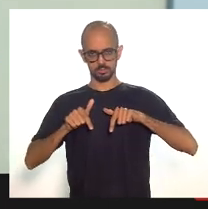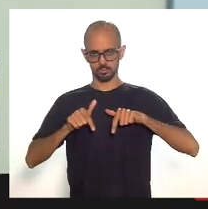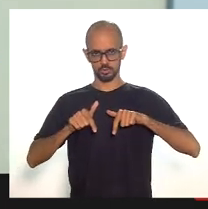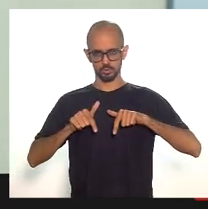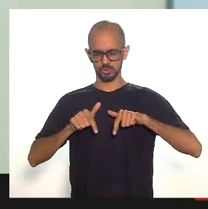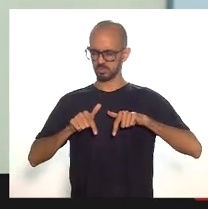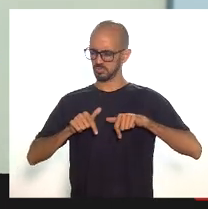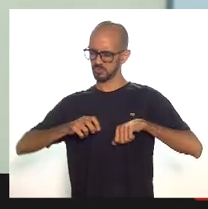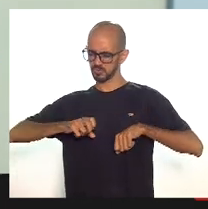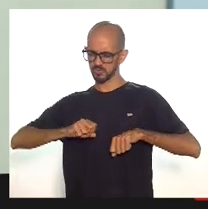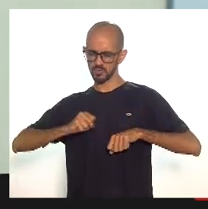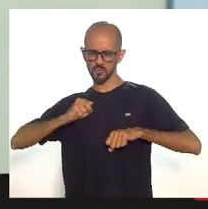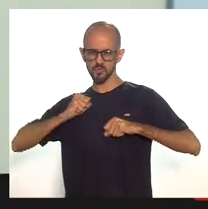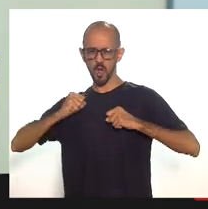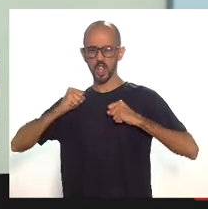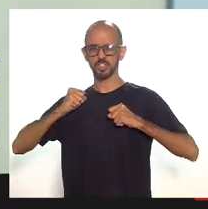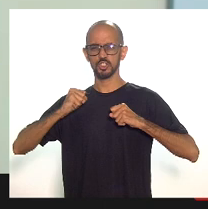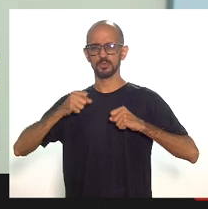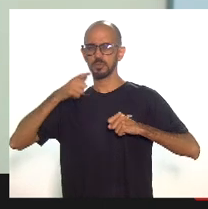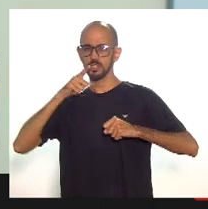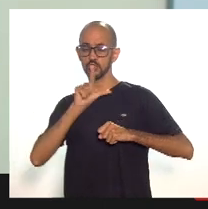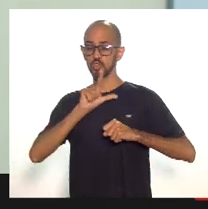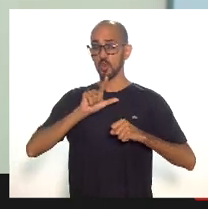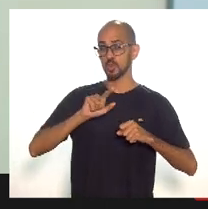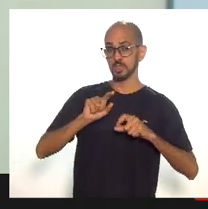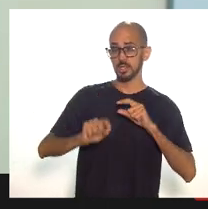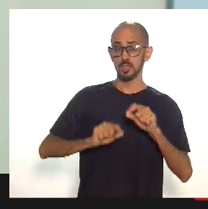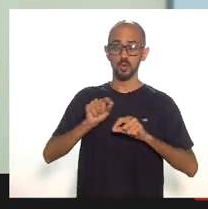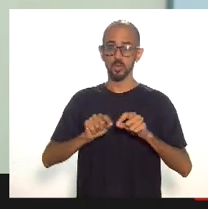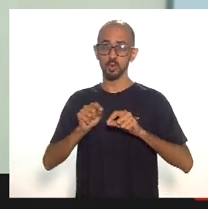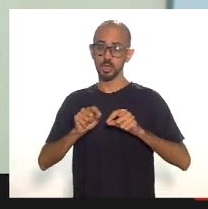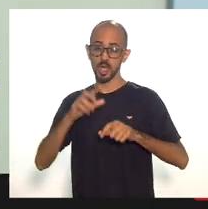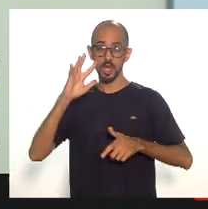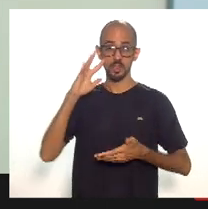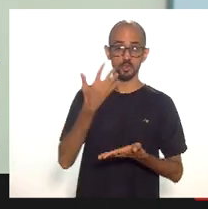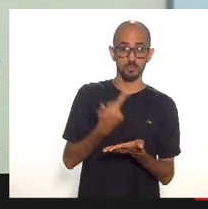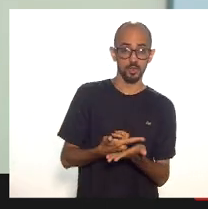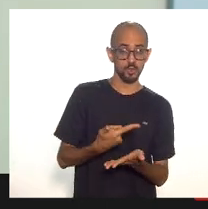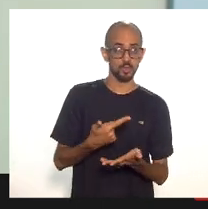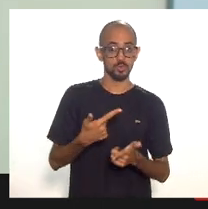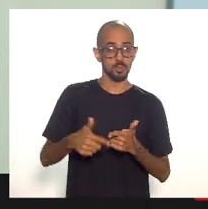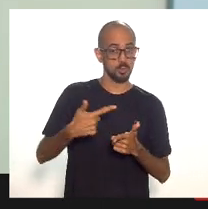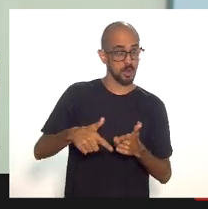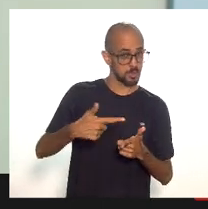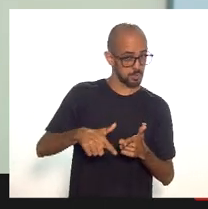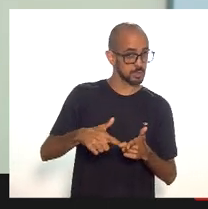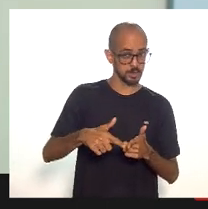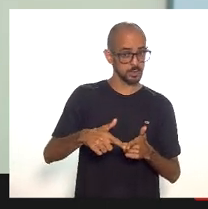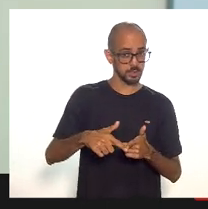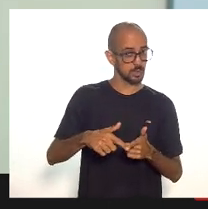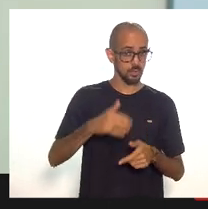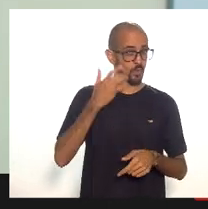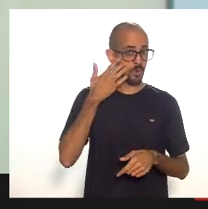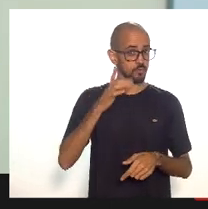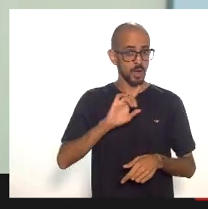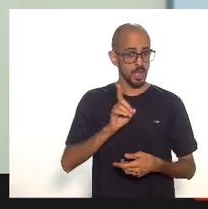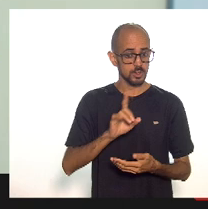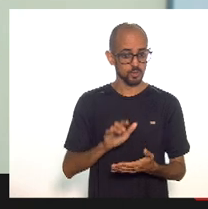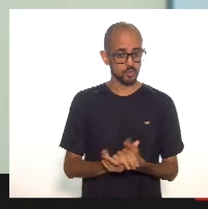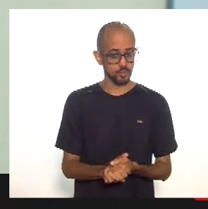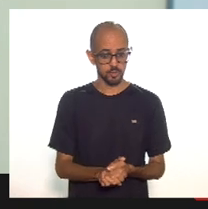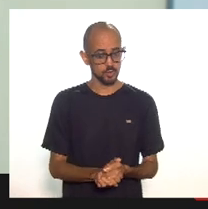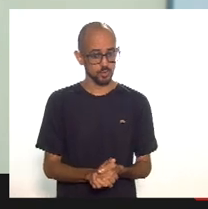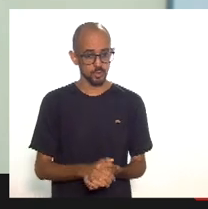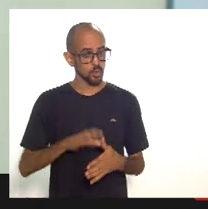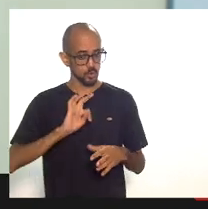vigor para que os problemas sejam resolvidos. Eles não são fáceis, como